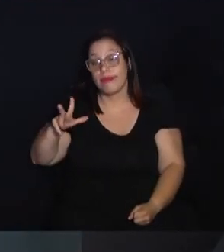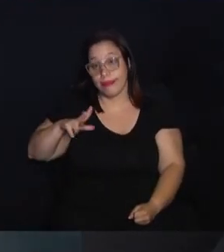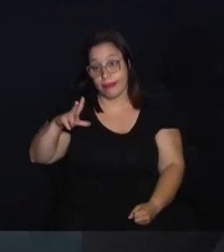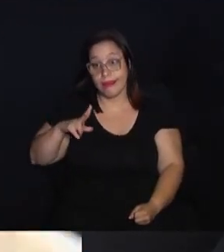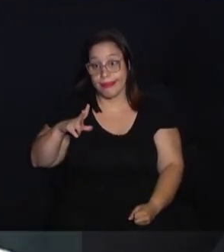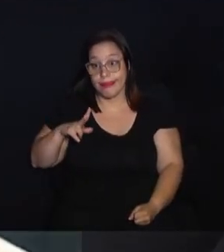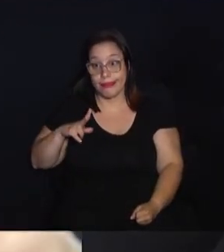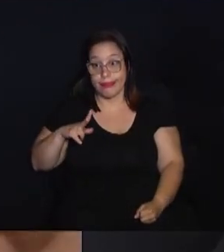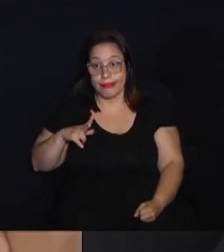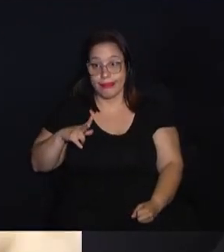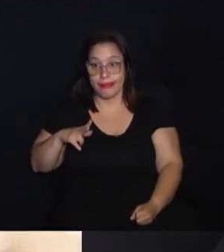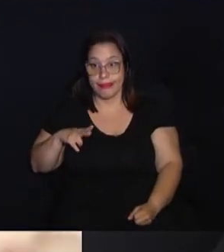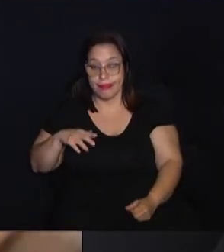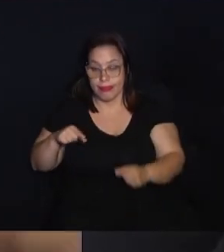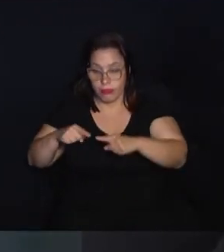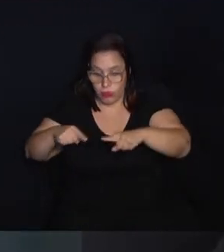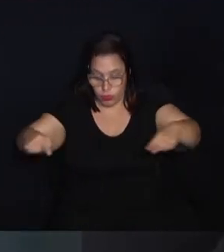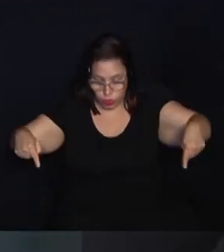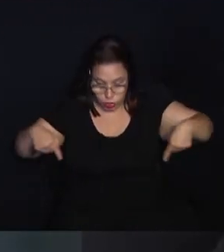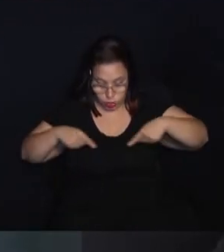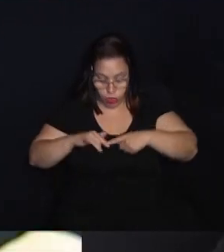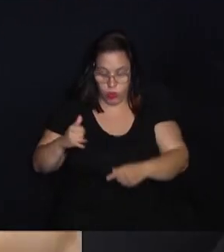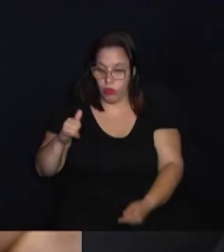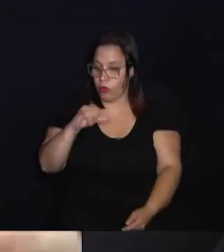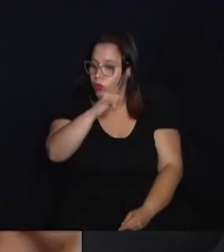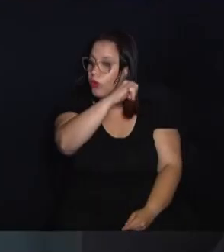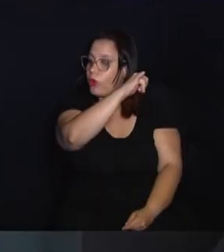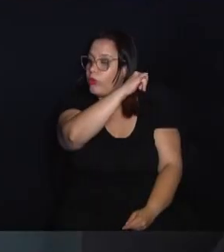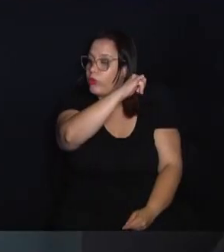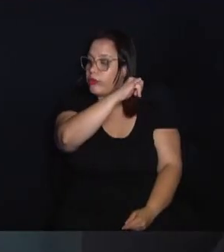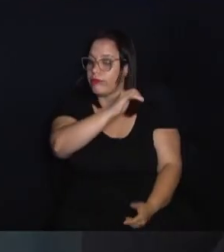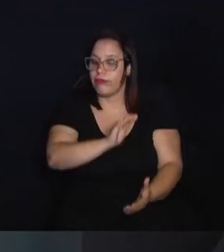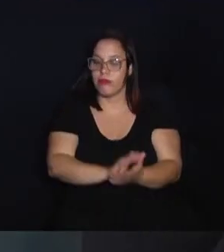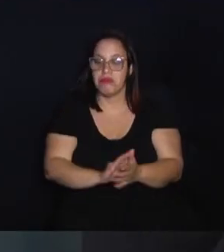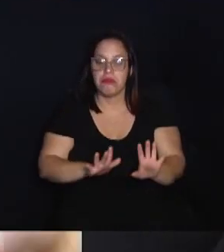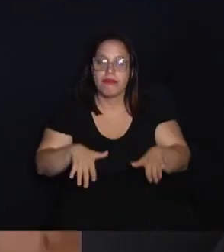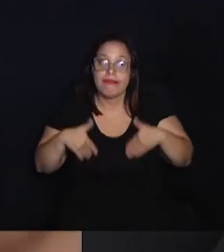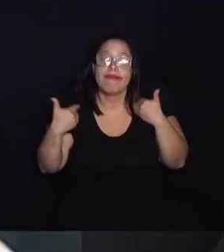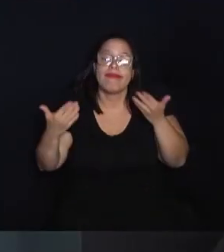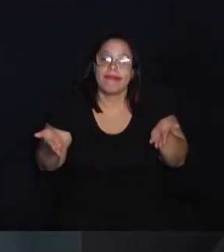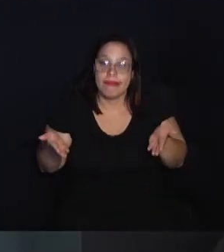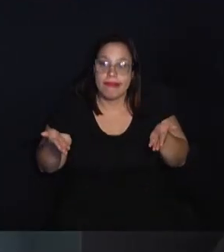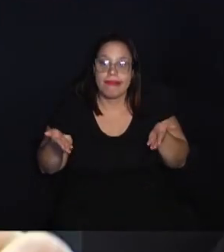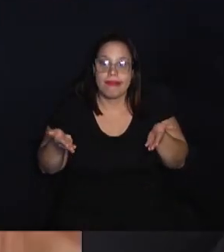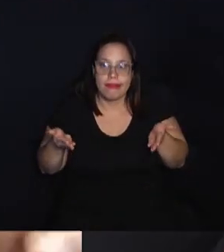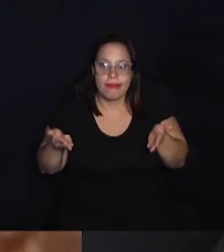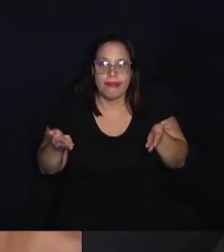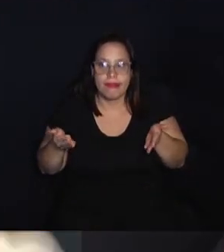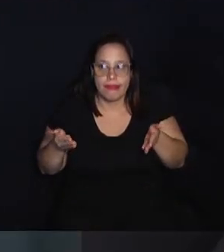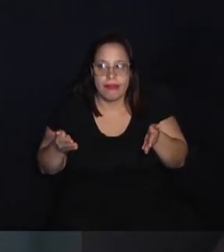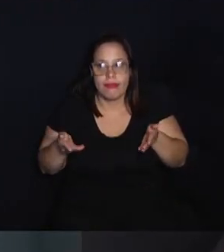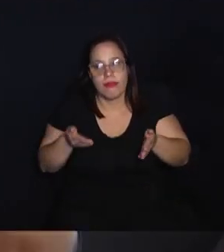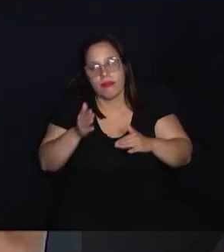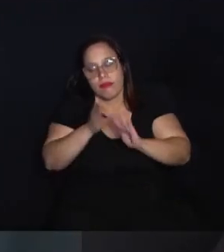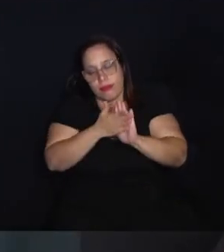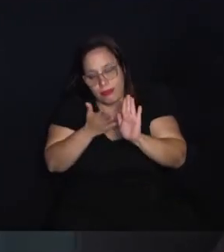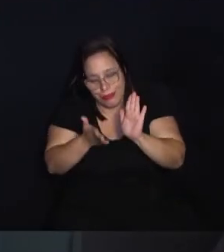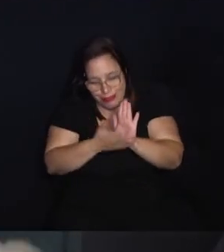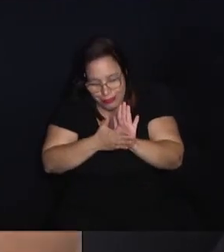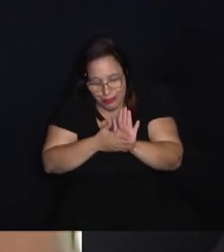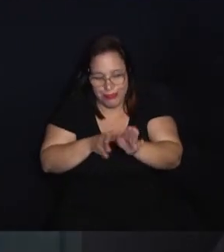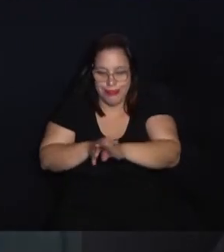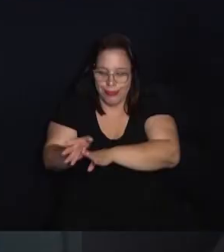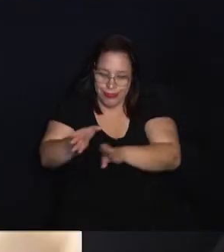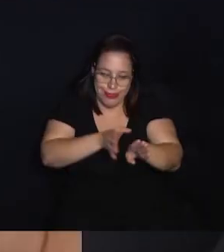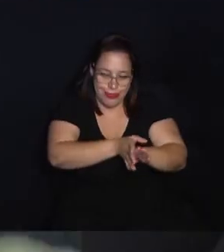os que formam o entorno do aeroporto de Viracopos, às quais converge a maior parte das proposituras